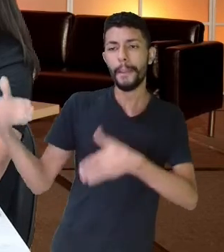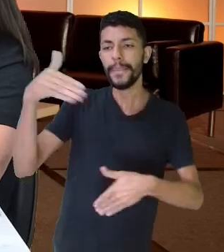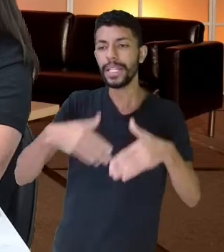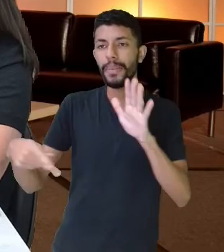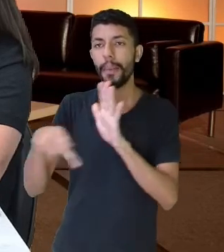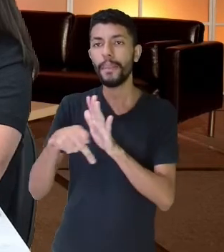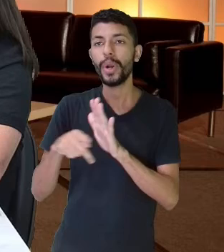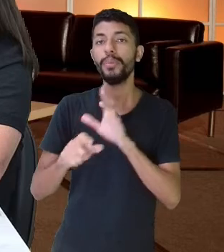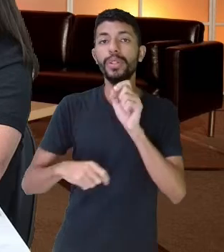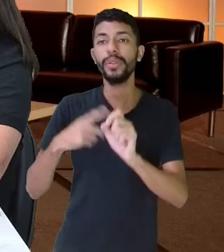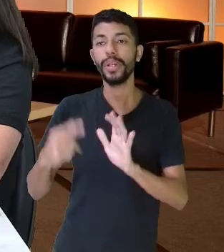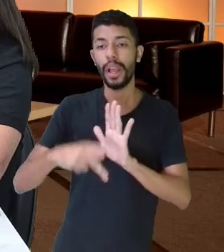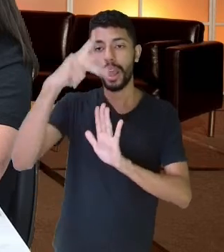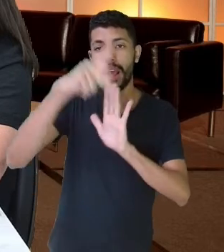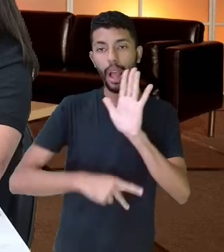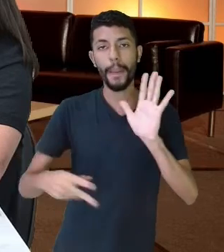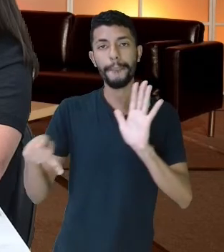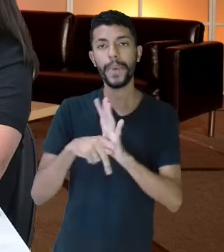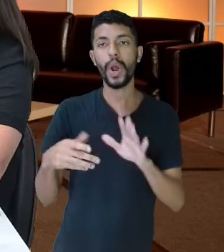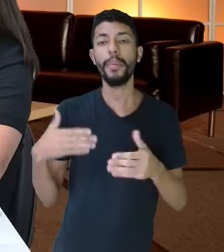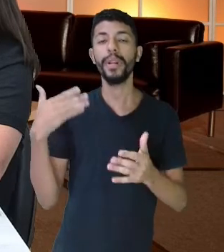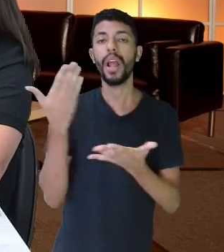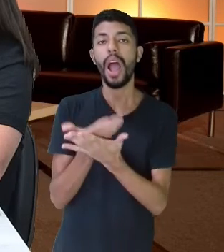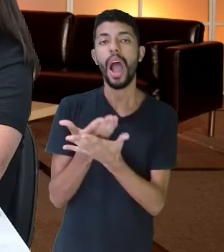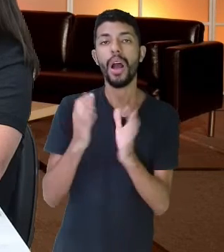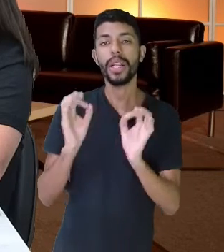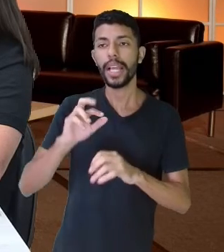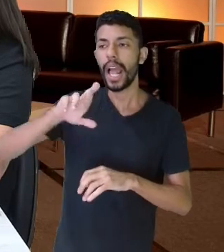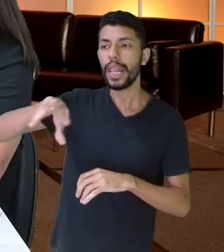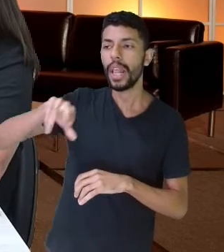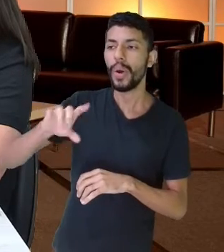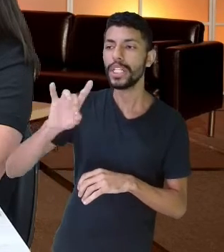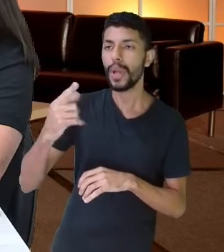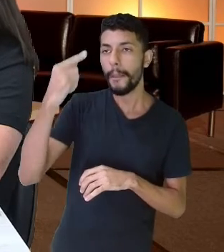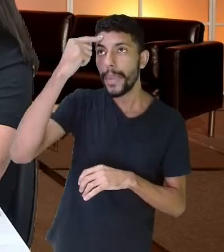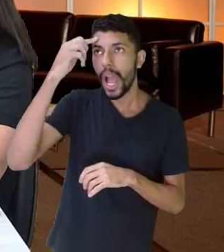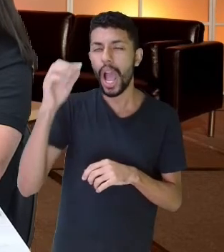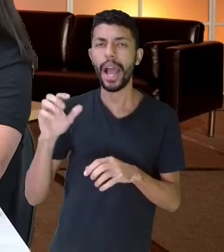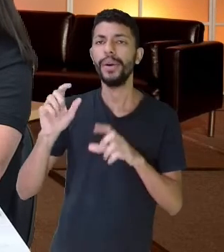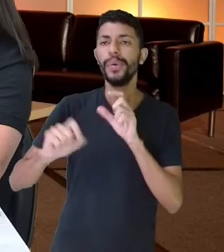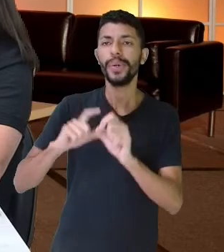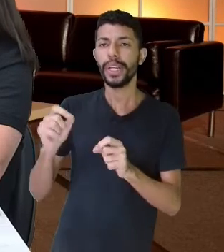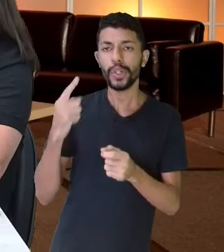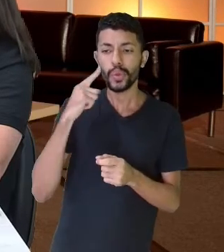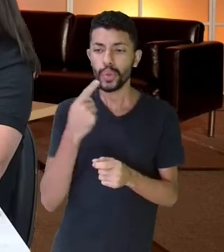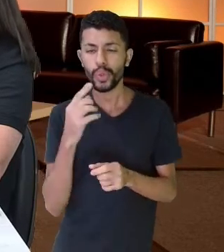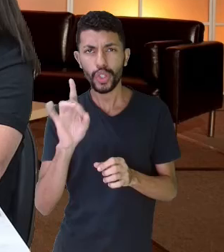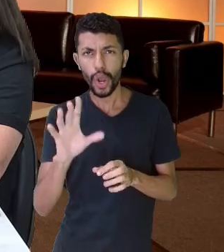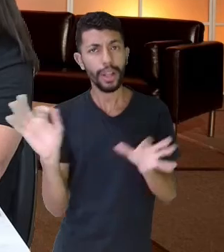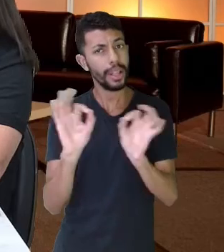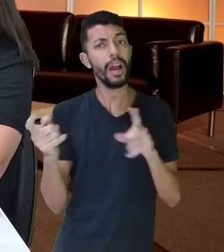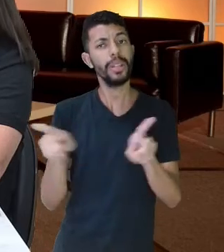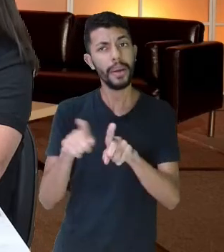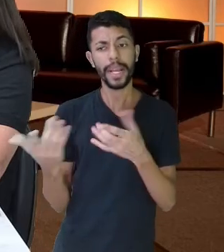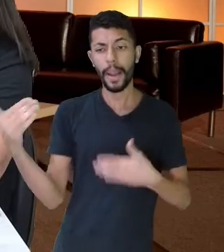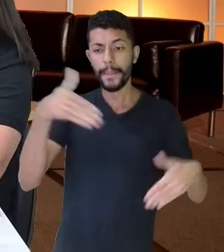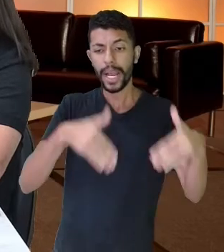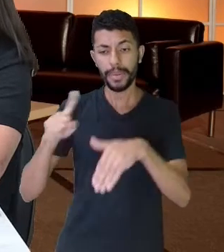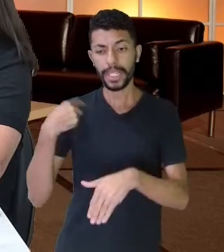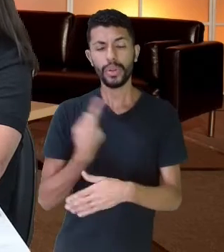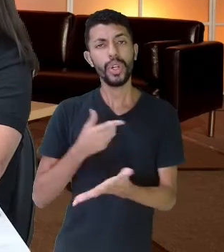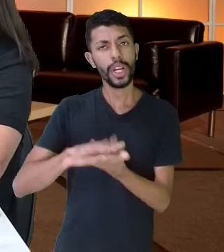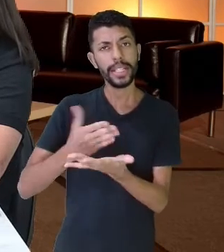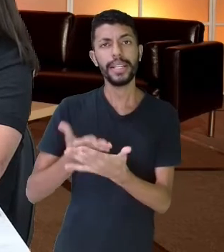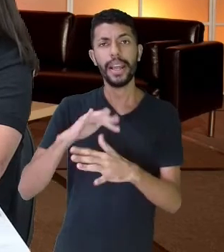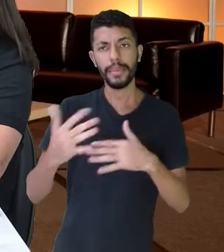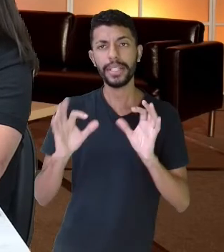planejamento da aula, tem que ser pensado não só no surdo, mas também na nossa participação. A inclusão ela tem que